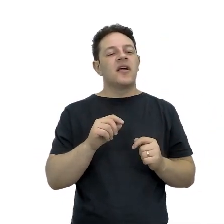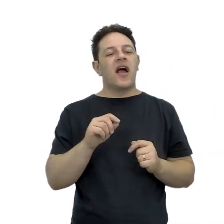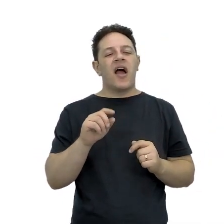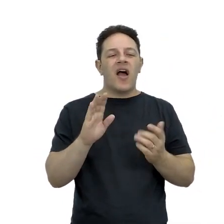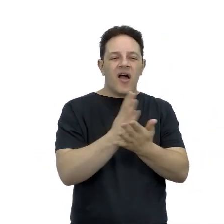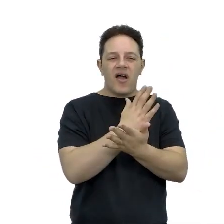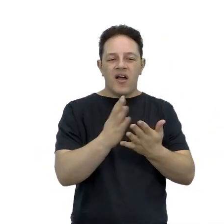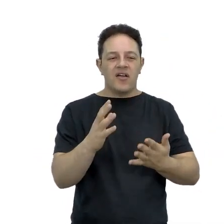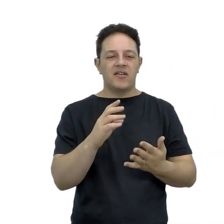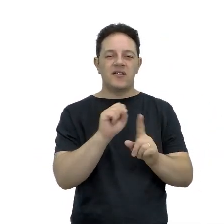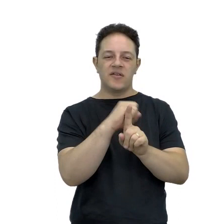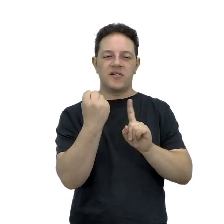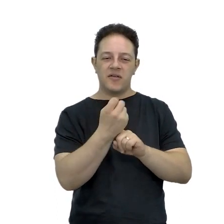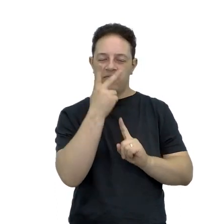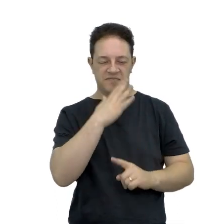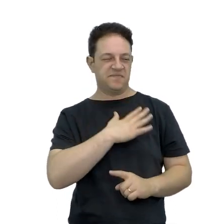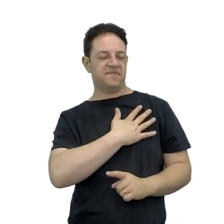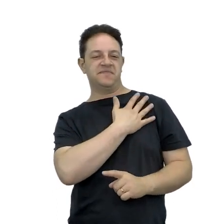discriminação,